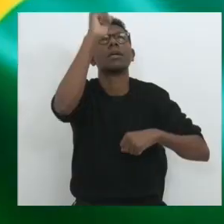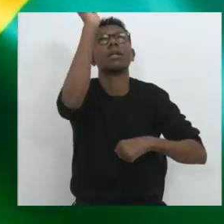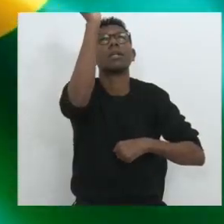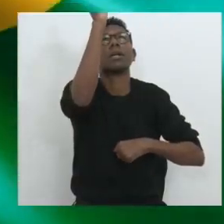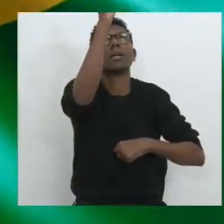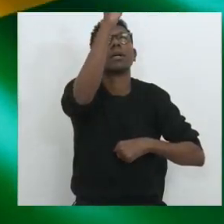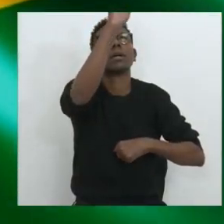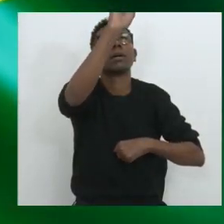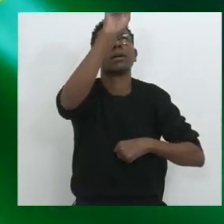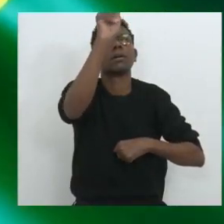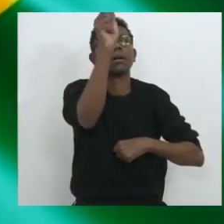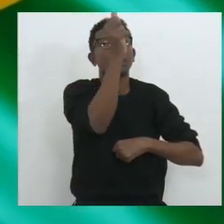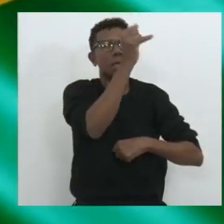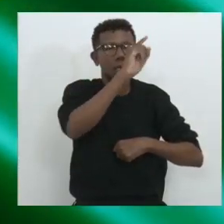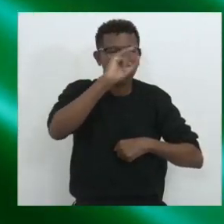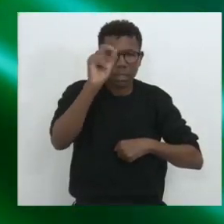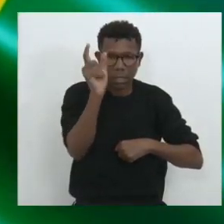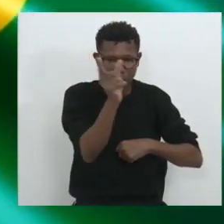mada